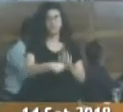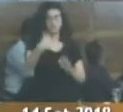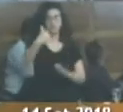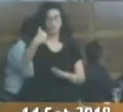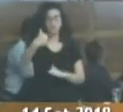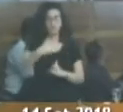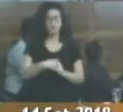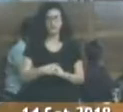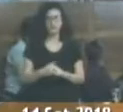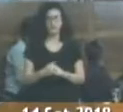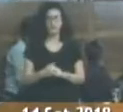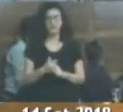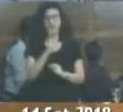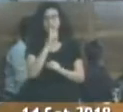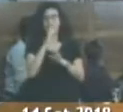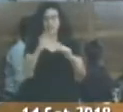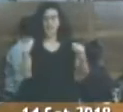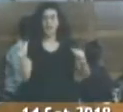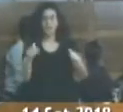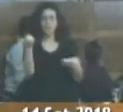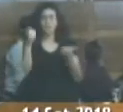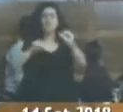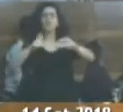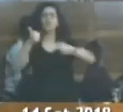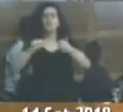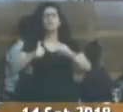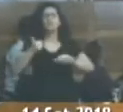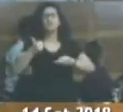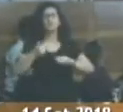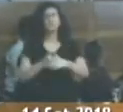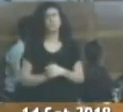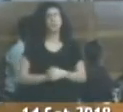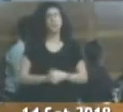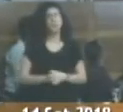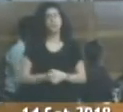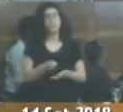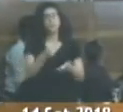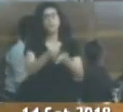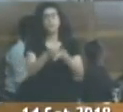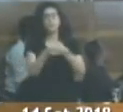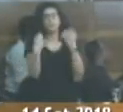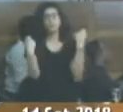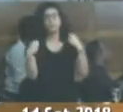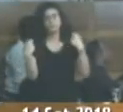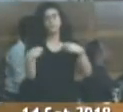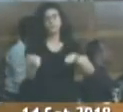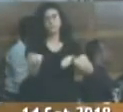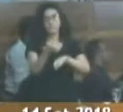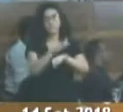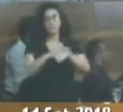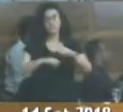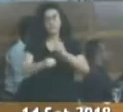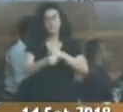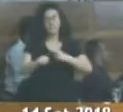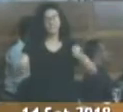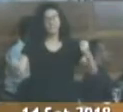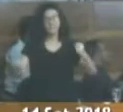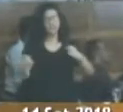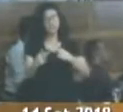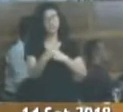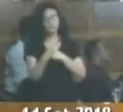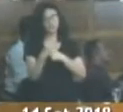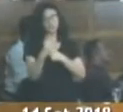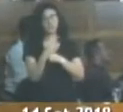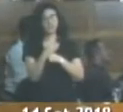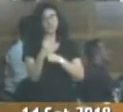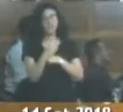deles é a qualidade da água. Tá? Então, obrigatoriamente, a gente precisa da nossa baía preservada, com uma boa qualidade